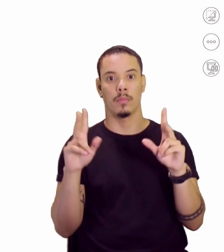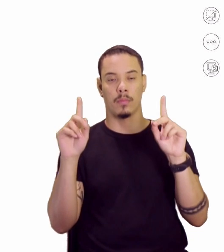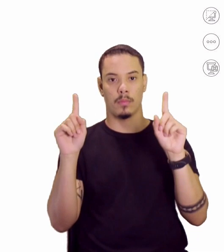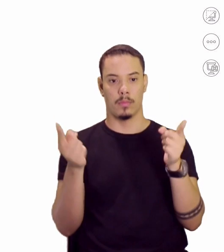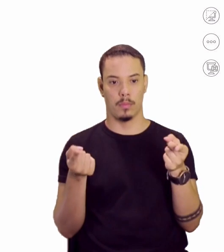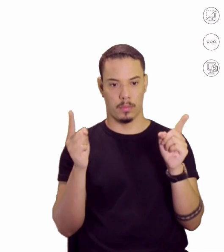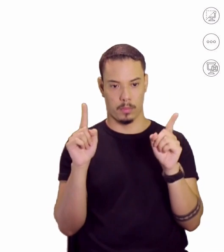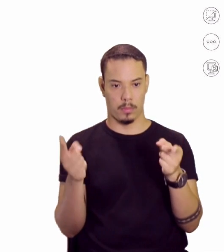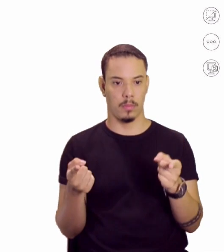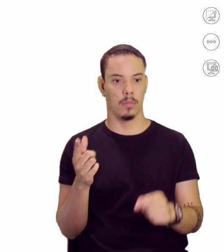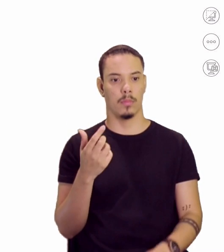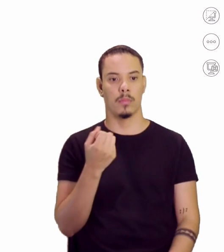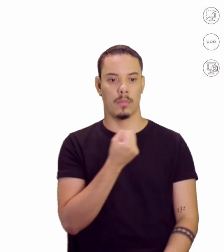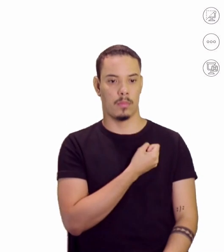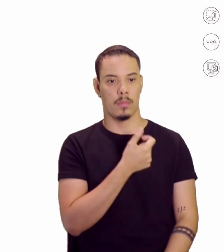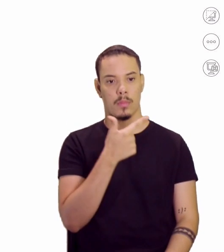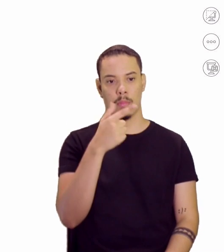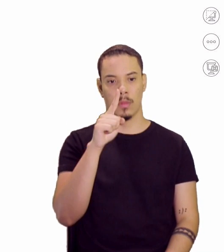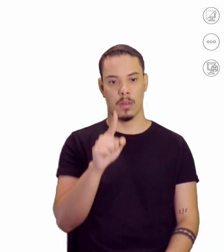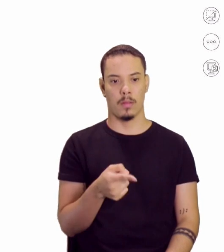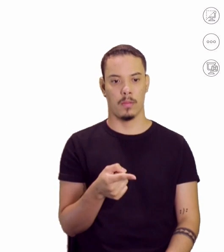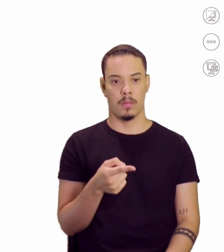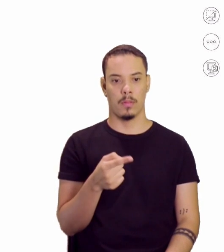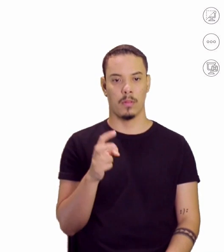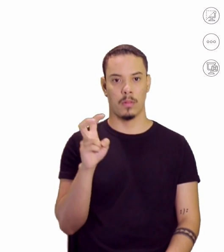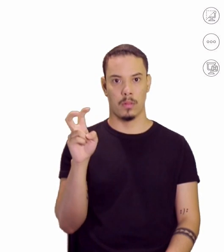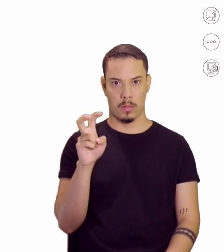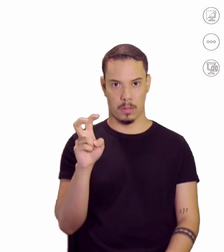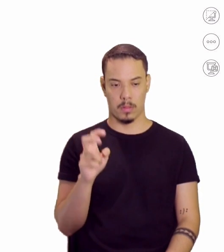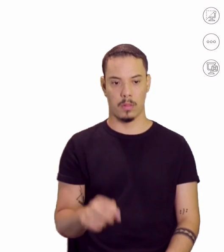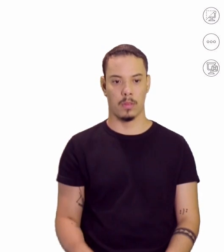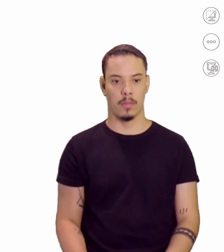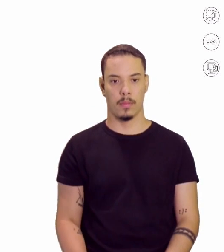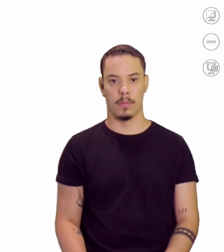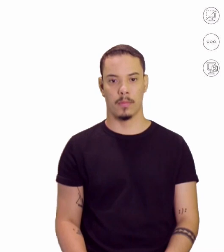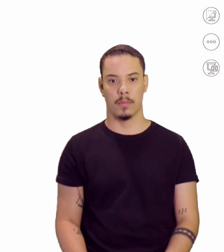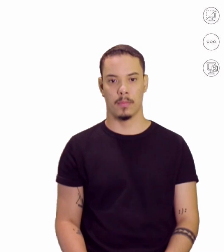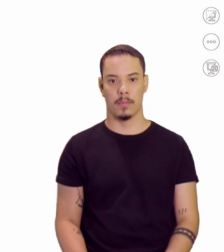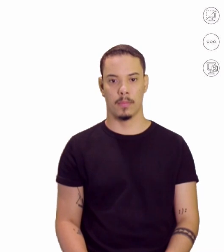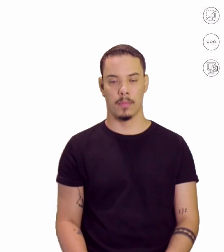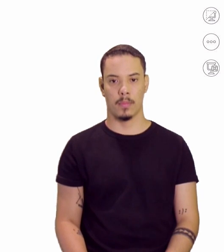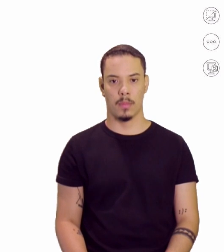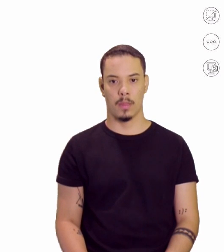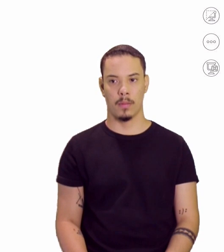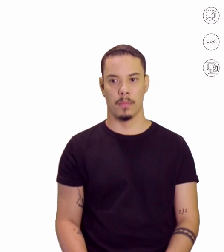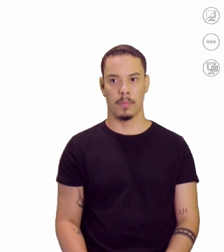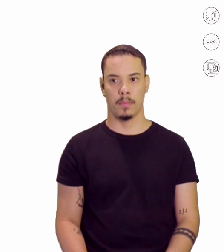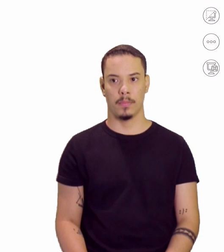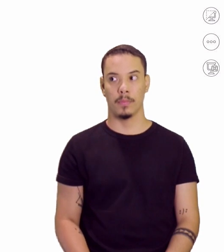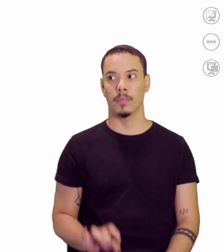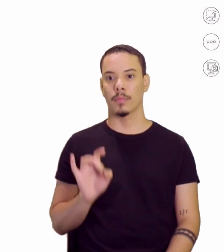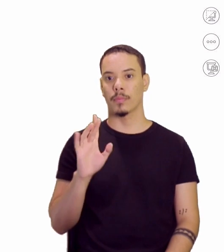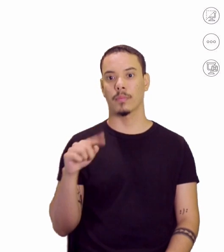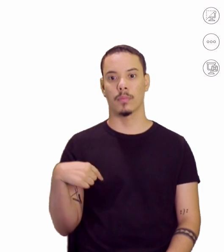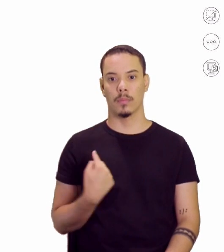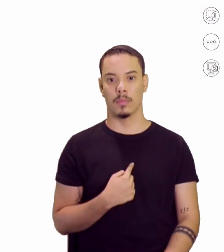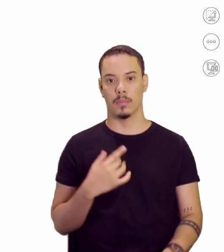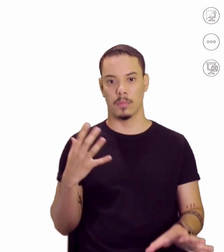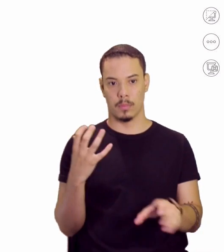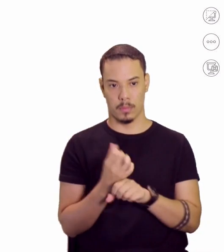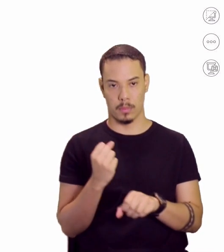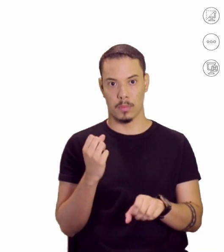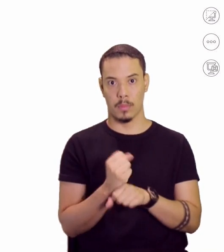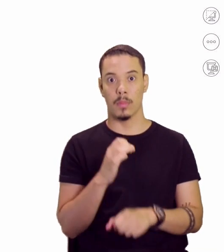vale ali, né? 2,5, menos 2,5. Né? Isso. E ali só para a gente calcular a